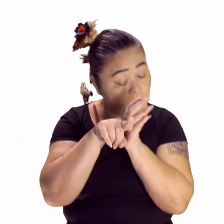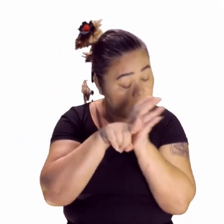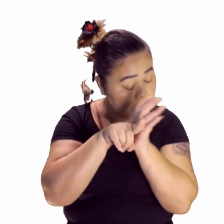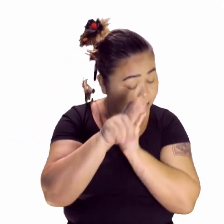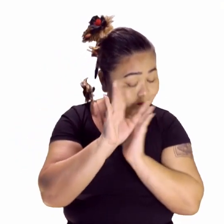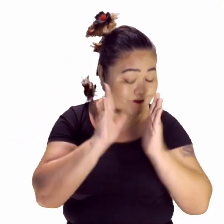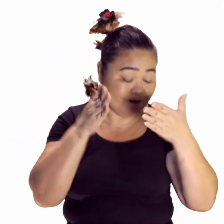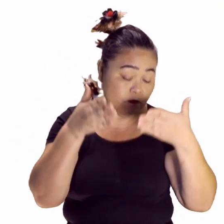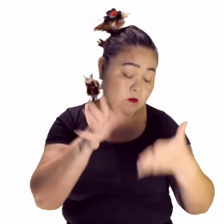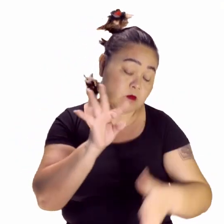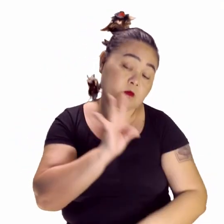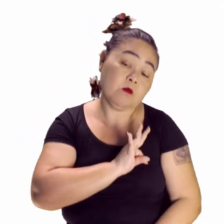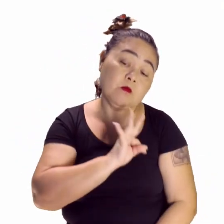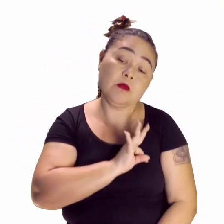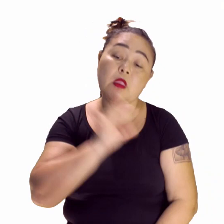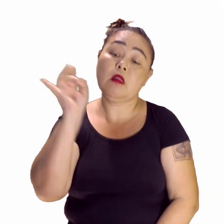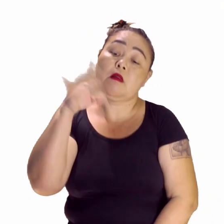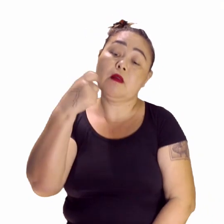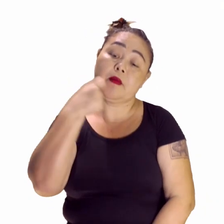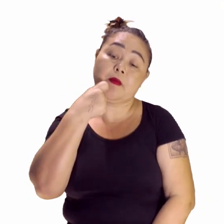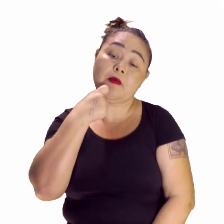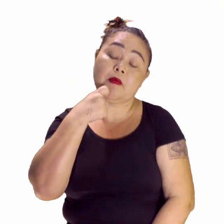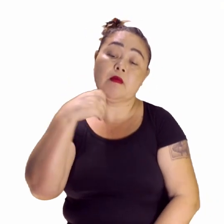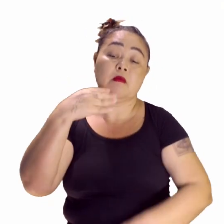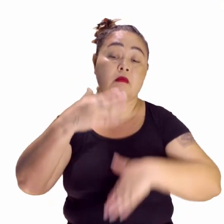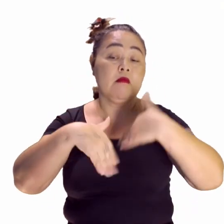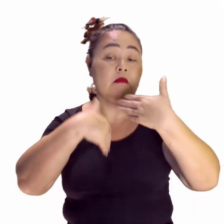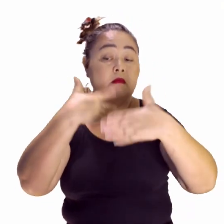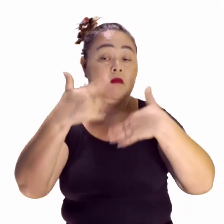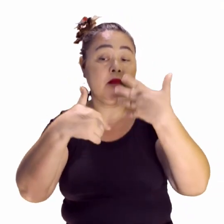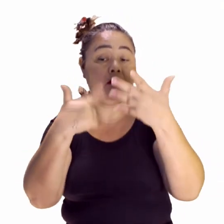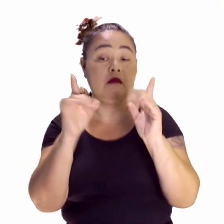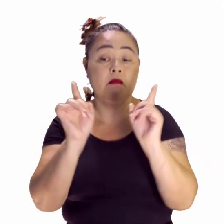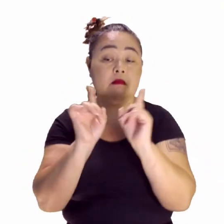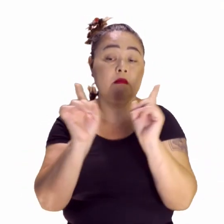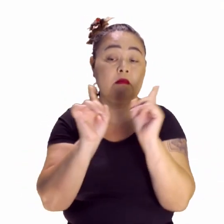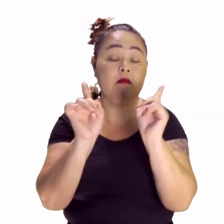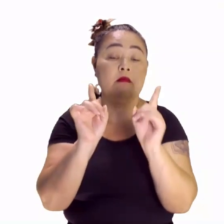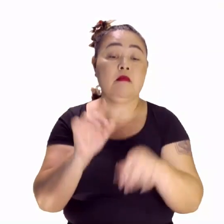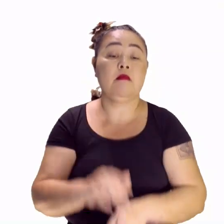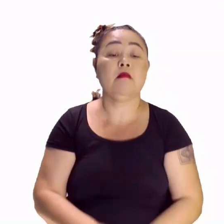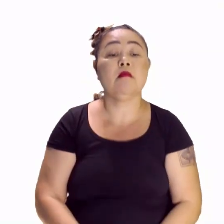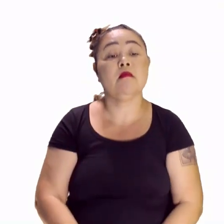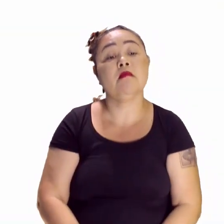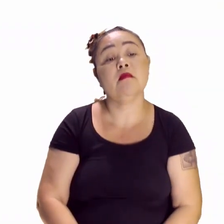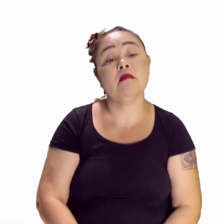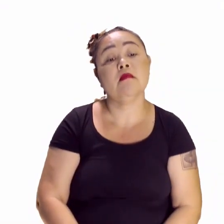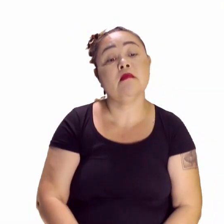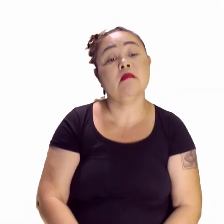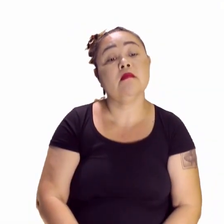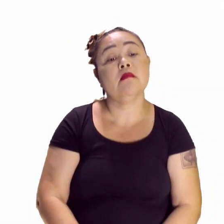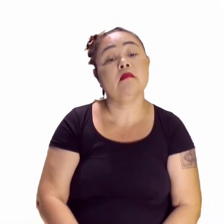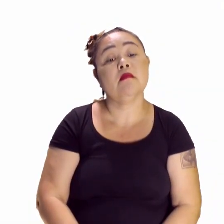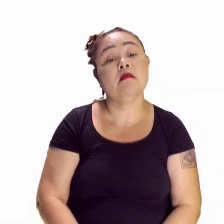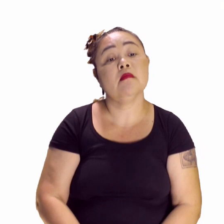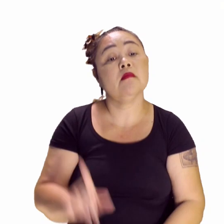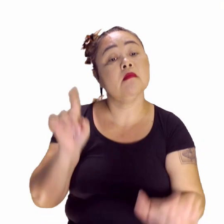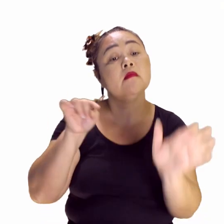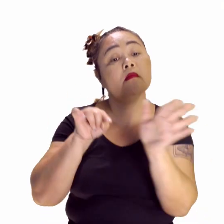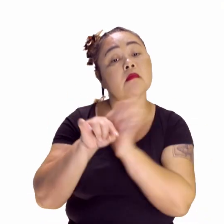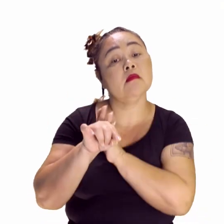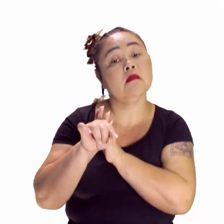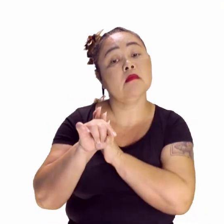somente jogar um peixe no buraco que vai avançar, vai crescer na produção. Não é bem assim não, galera. Sobre